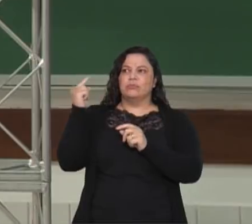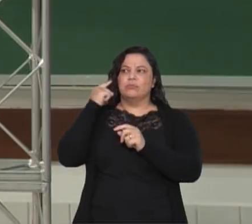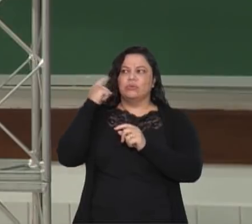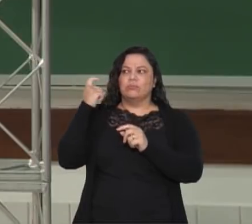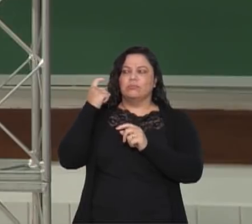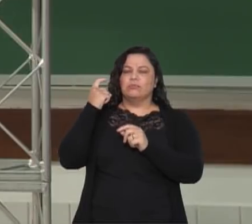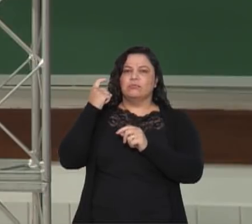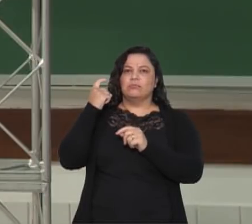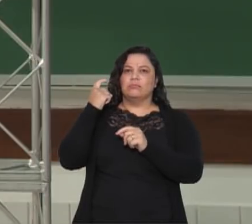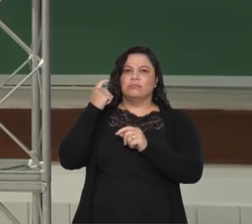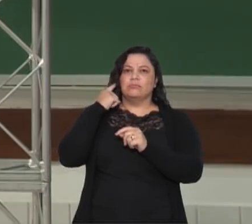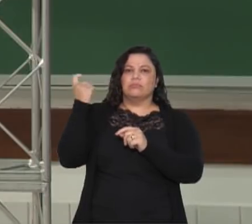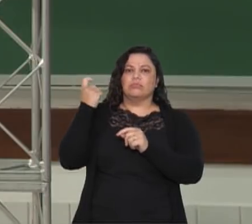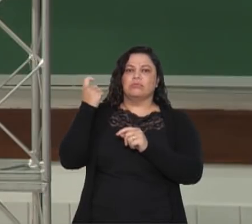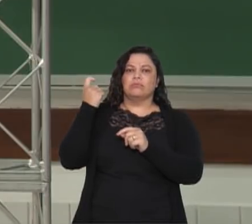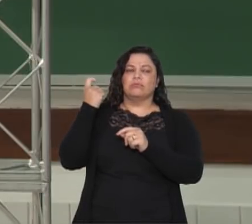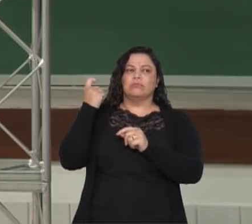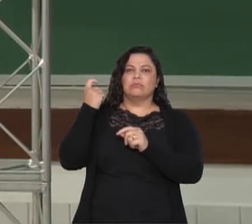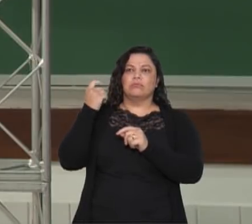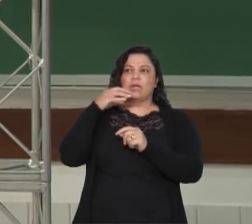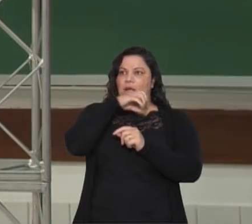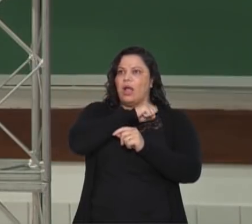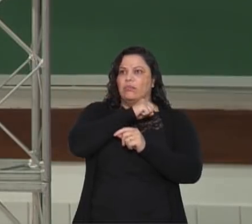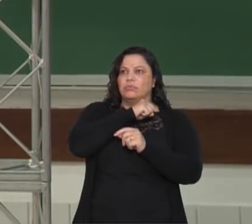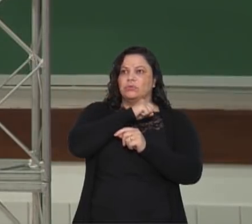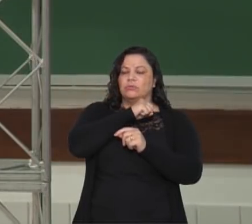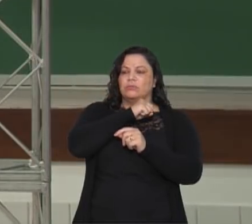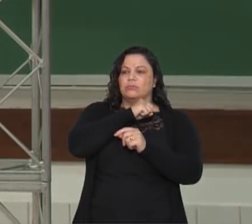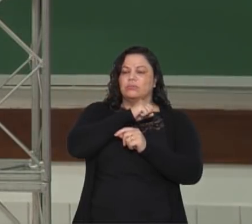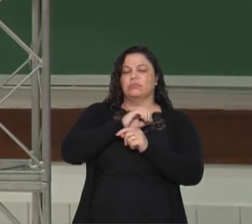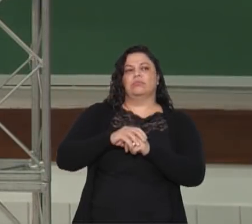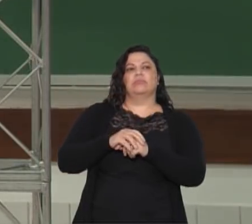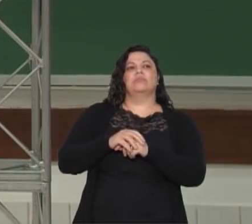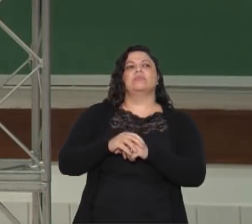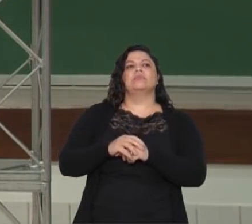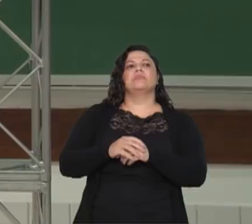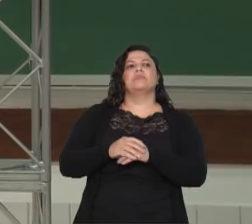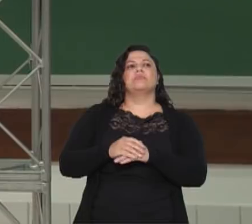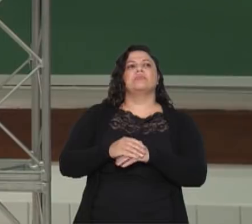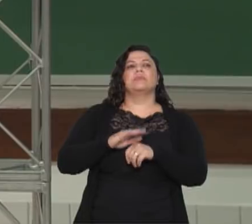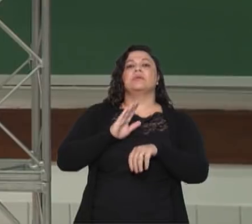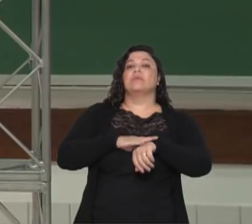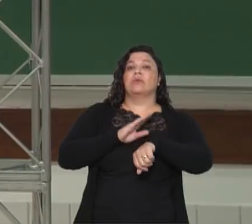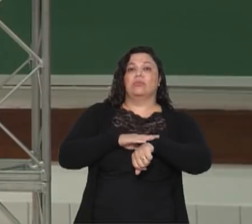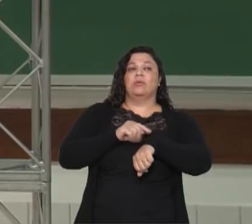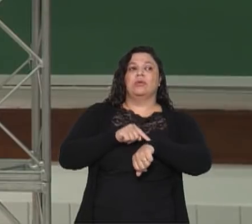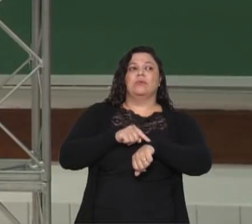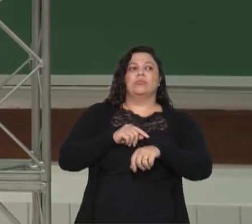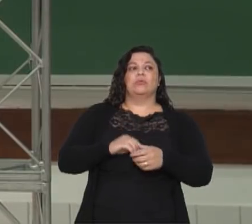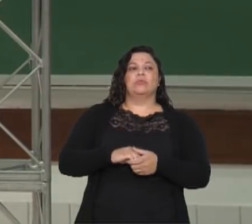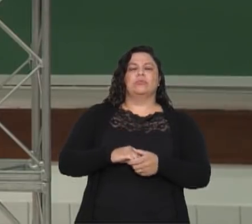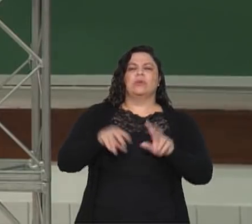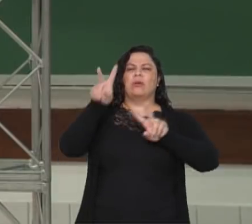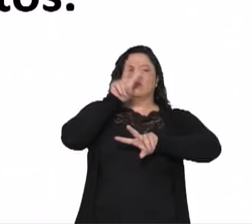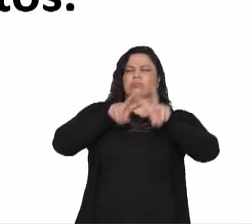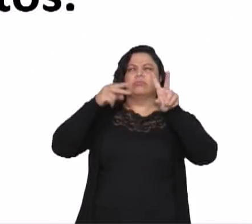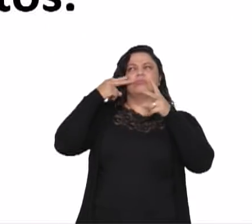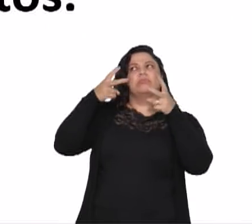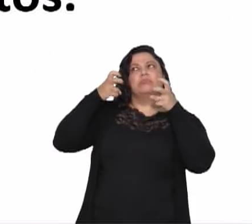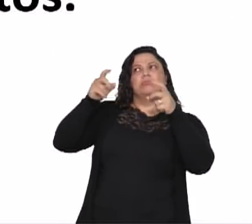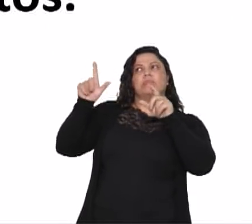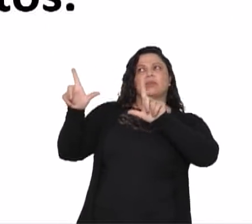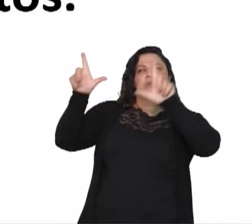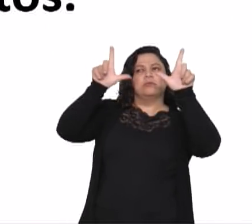É justamente a questão do tempo que influencia ali na duração. Vamos ver agora um exemplo visual disso